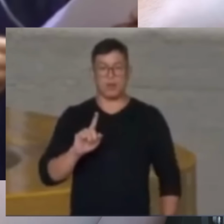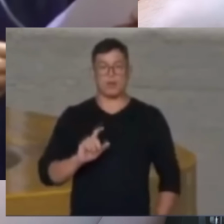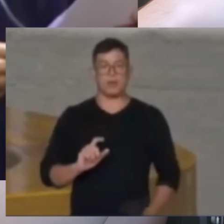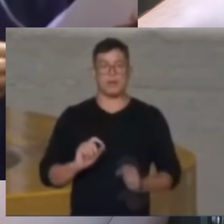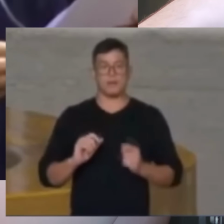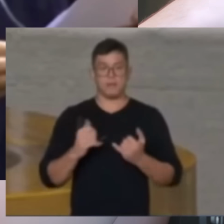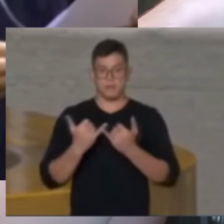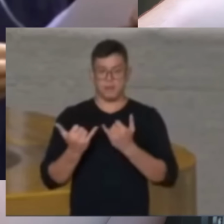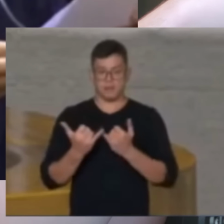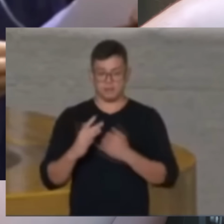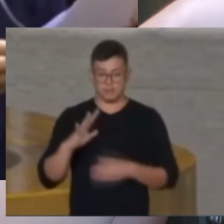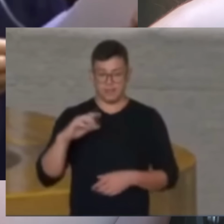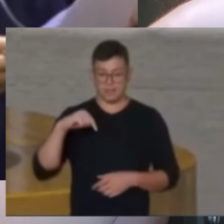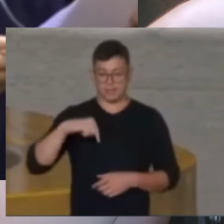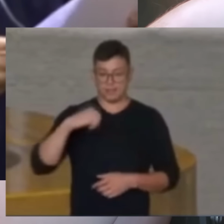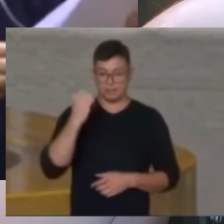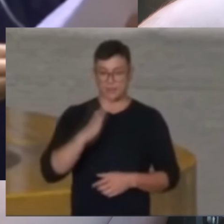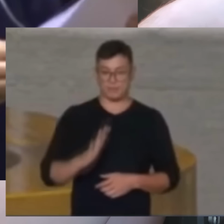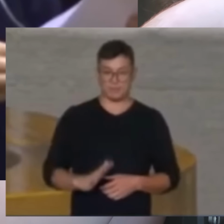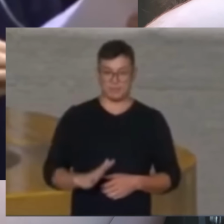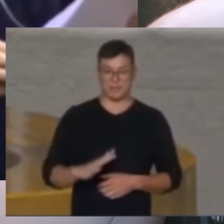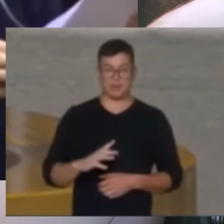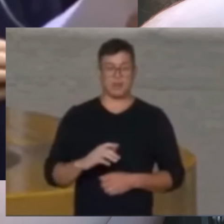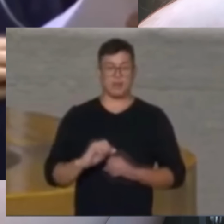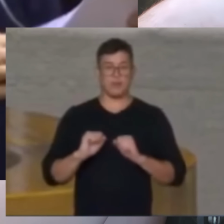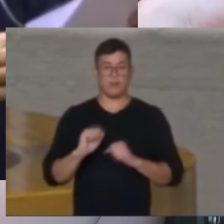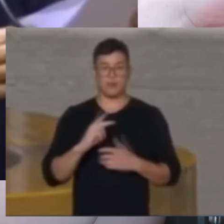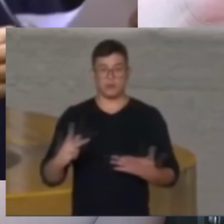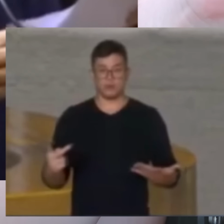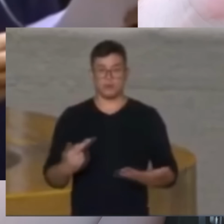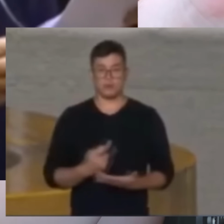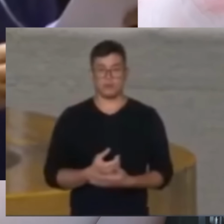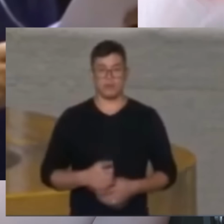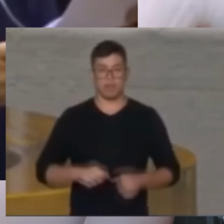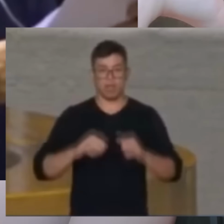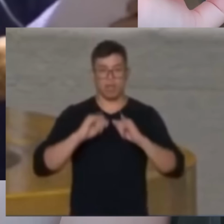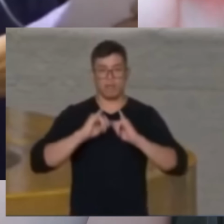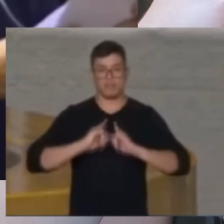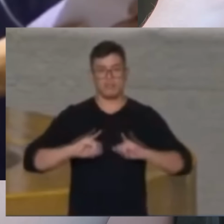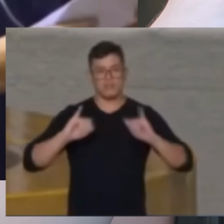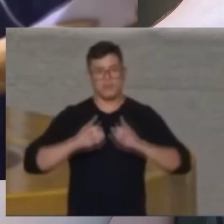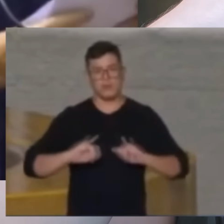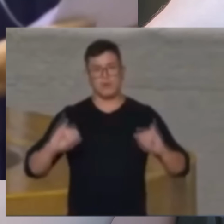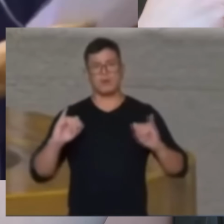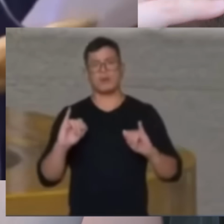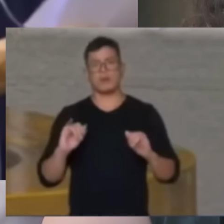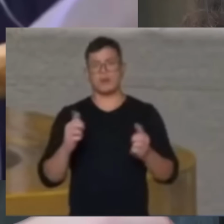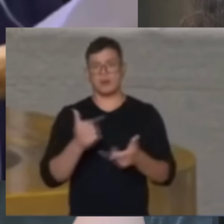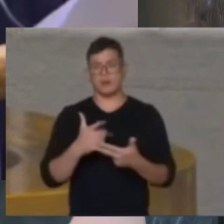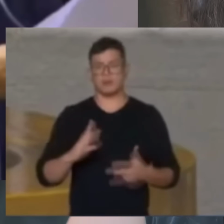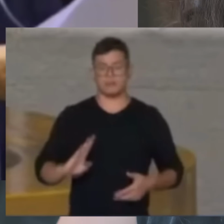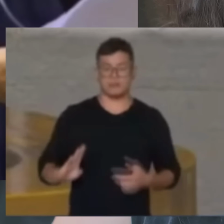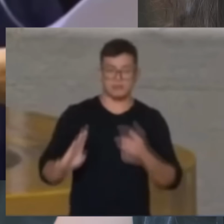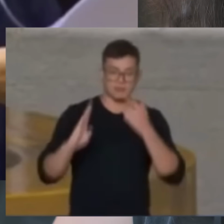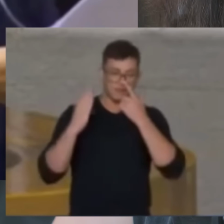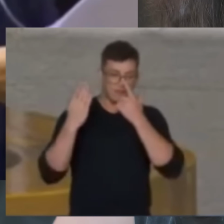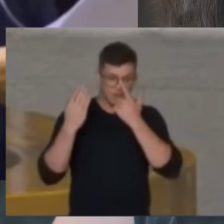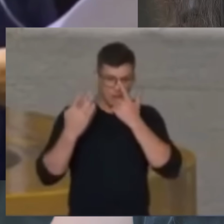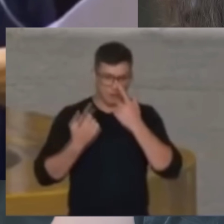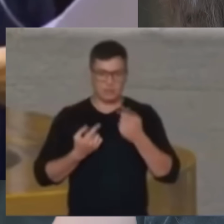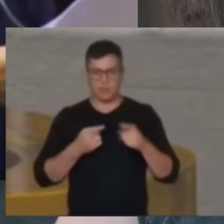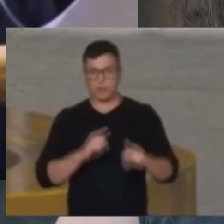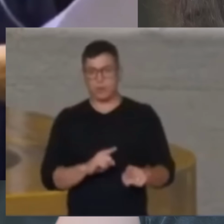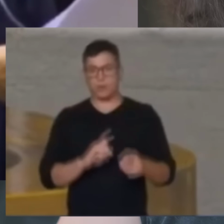fértil para ameaças à democracia, discurso de ódio, difusão de mentiras